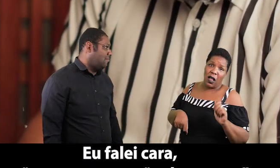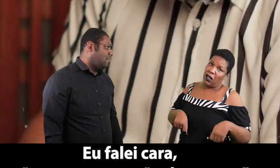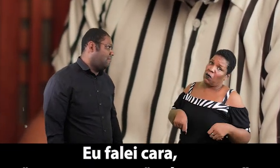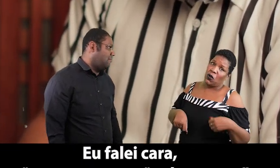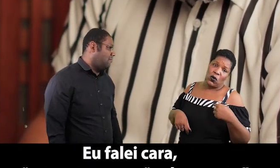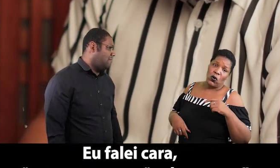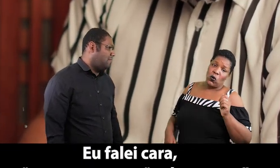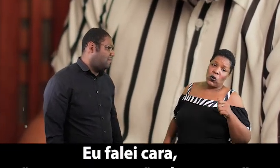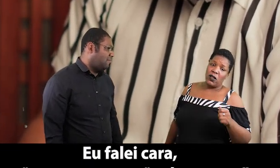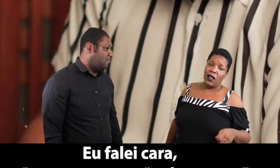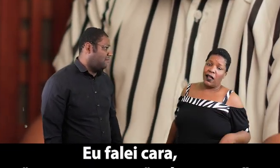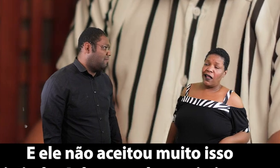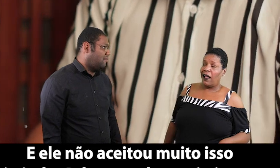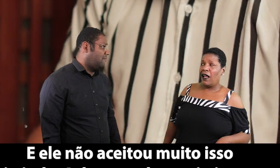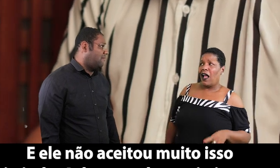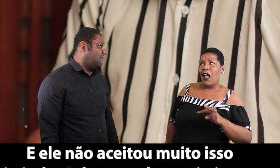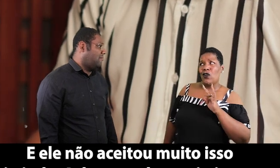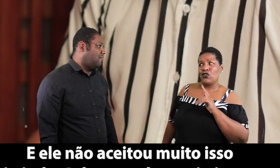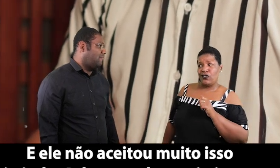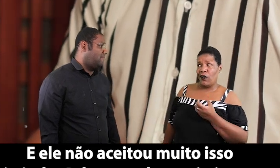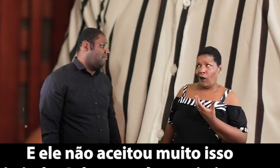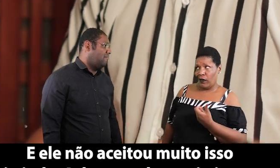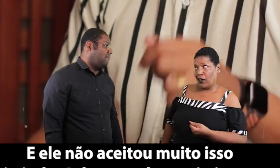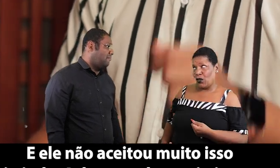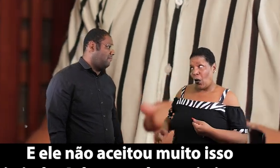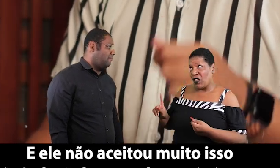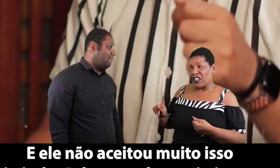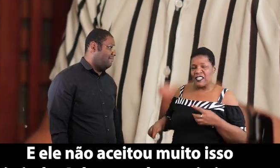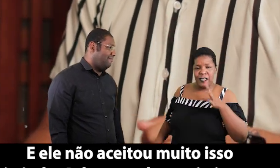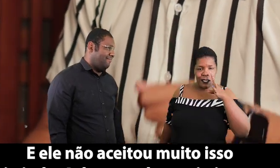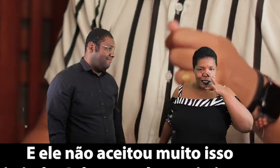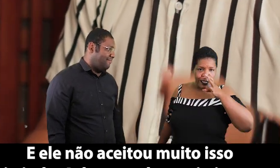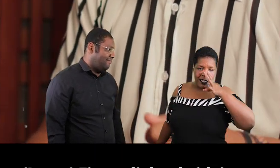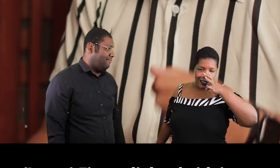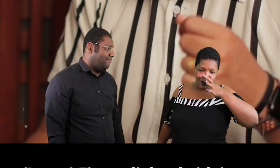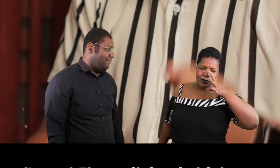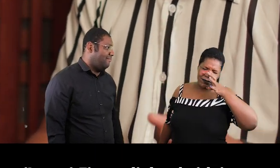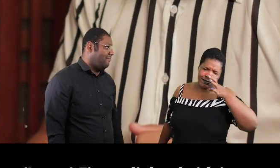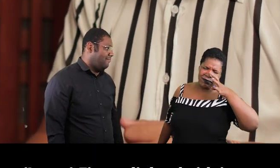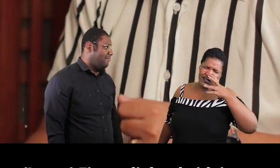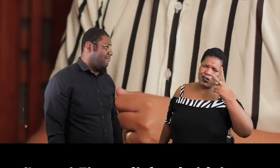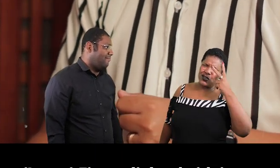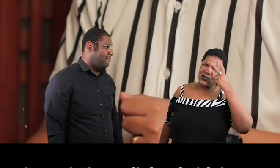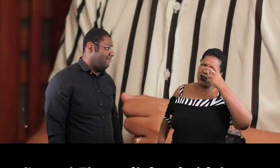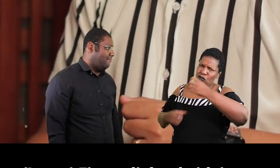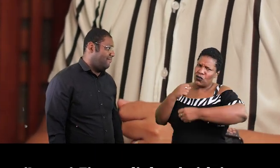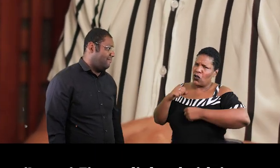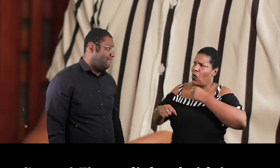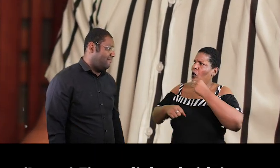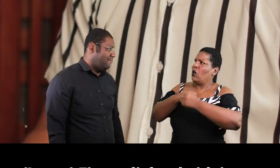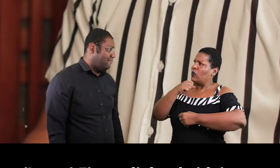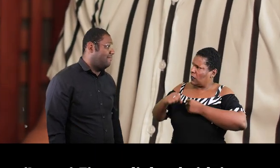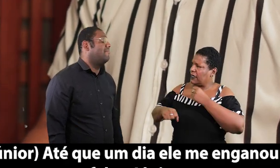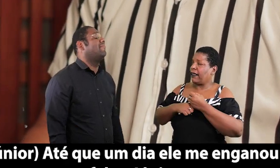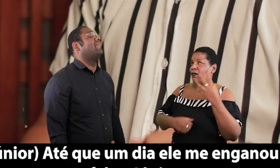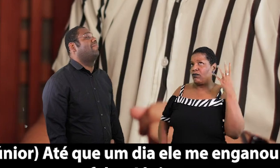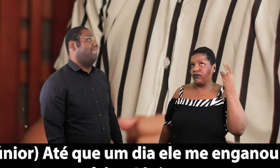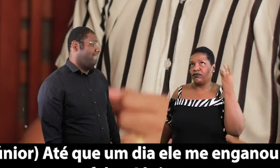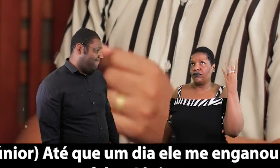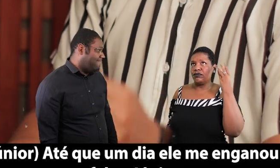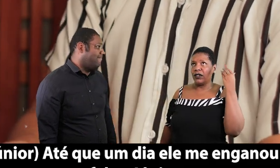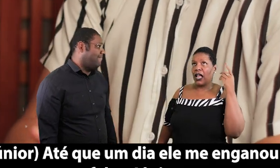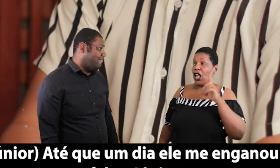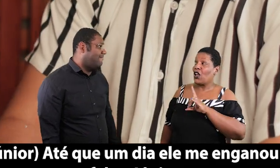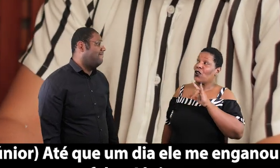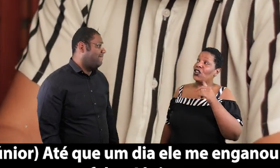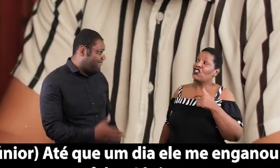dou conta. E ele não aceitou muito isso. E ele ficou persistindo. Acho que ele persistiu por uns 2 anos. Ficou lindo. Até que num dia